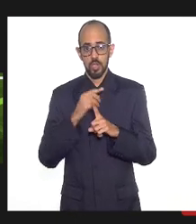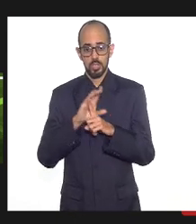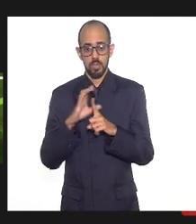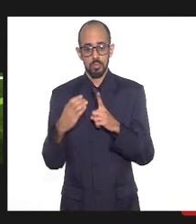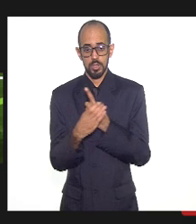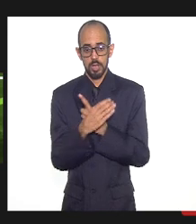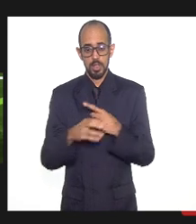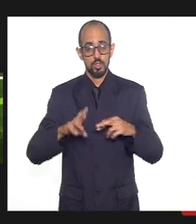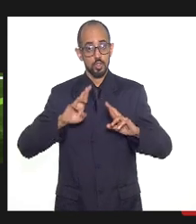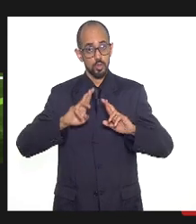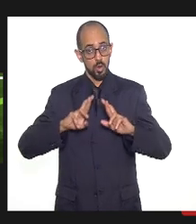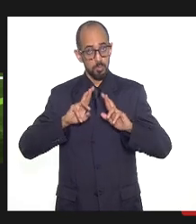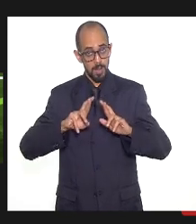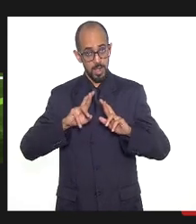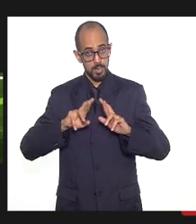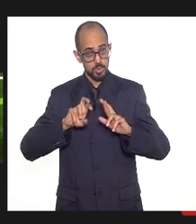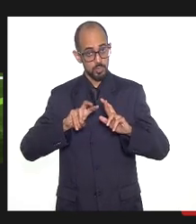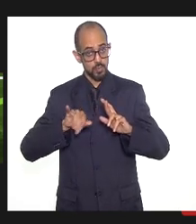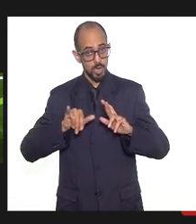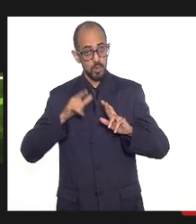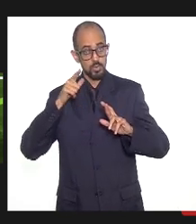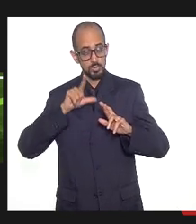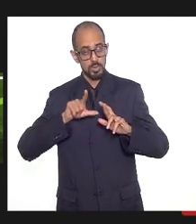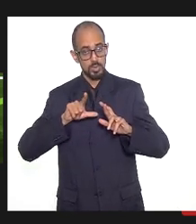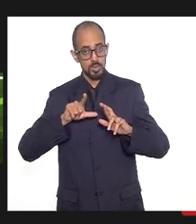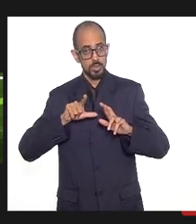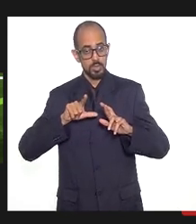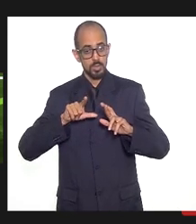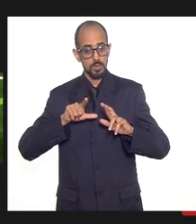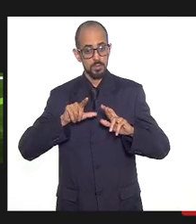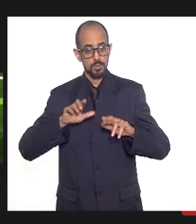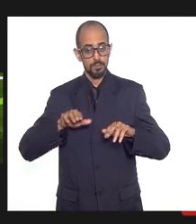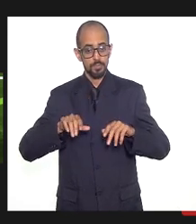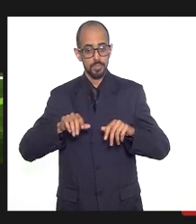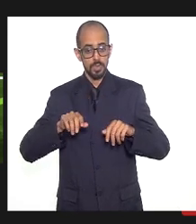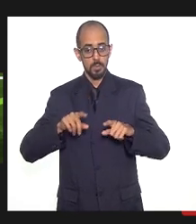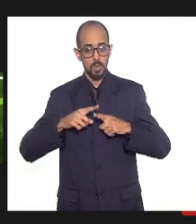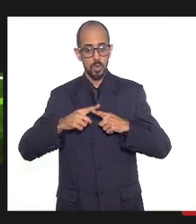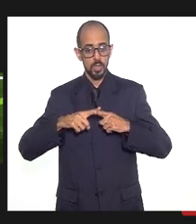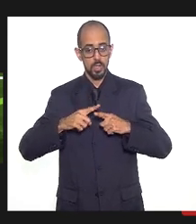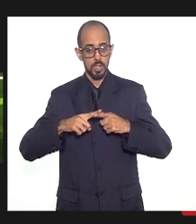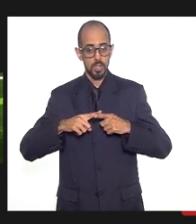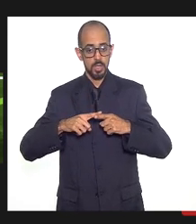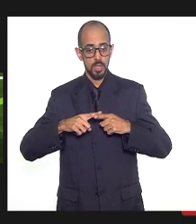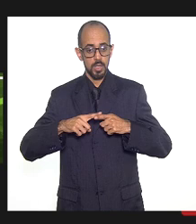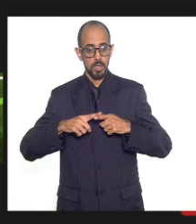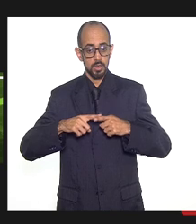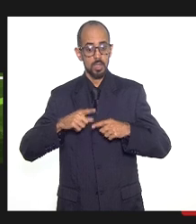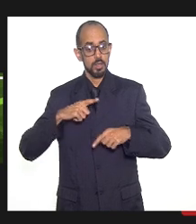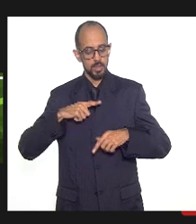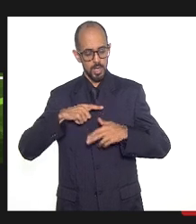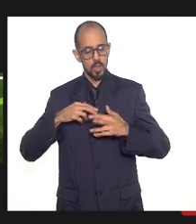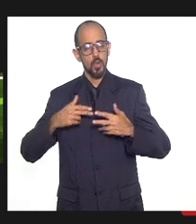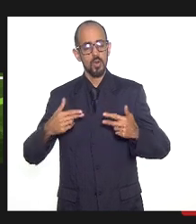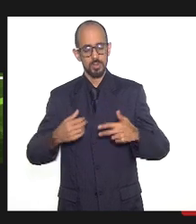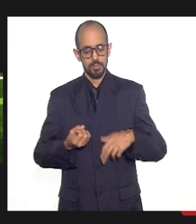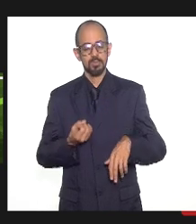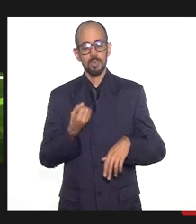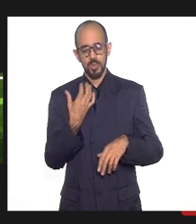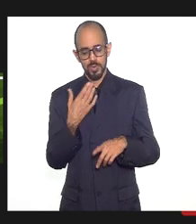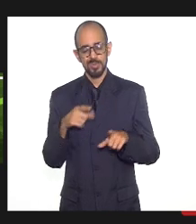se Deus quiser, vai sair. Então, tem coisas... Porque a gente acha que é ruim, mas tem coisas boas